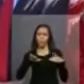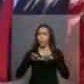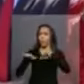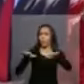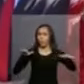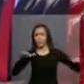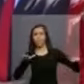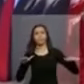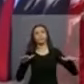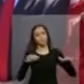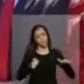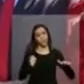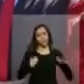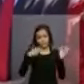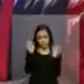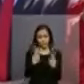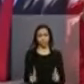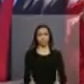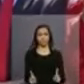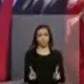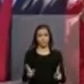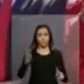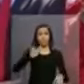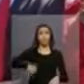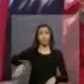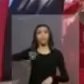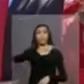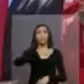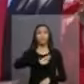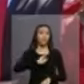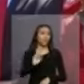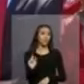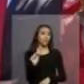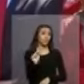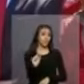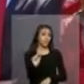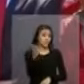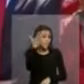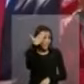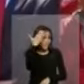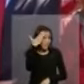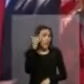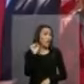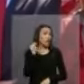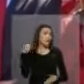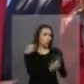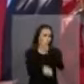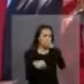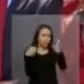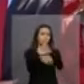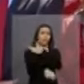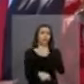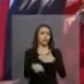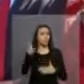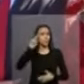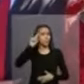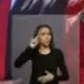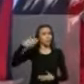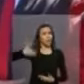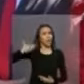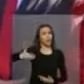e em paz nós somos aqueles que Sabem lutar a luta